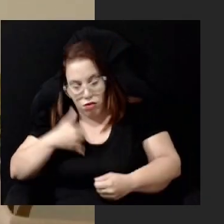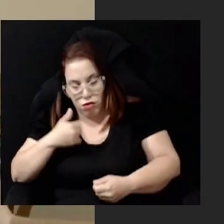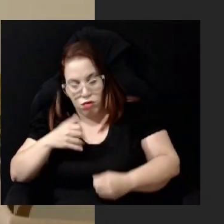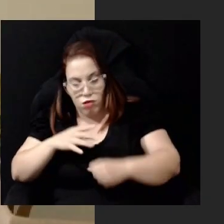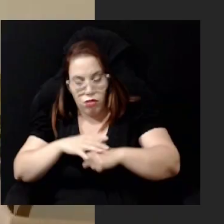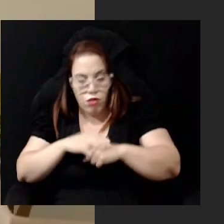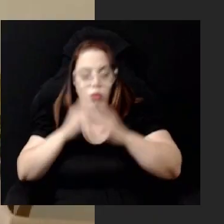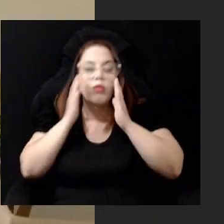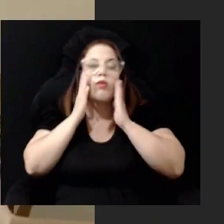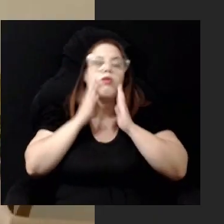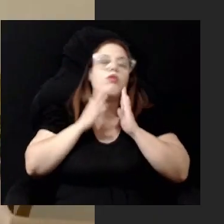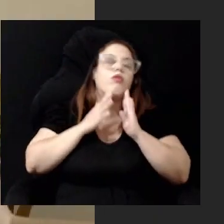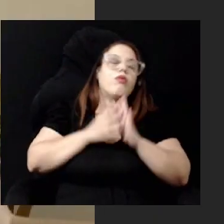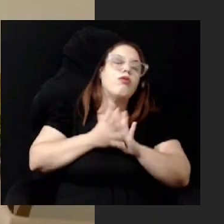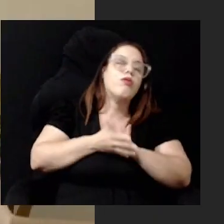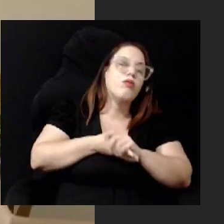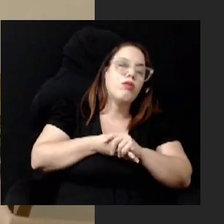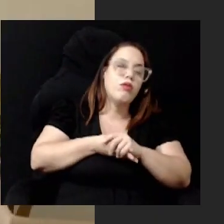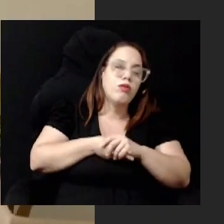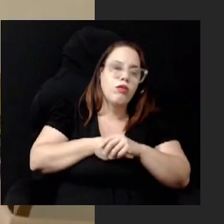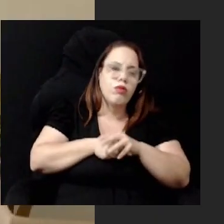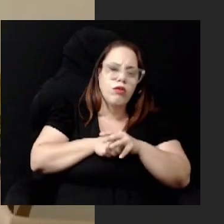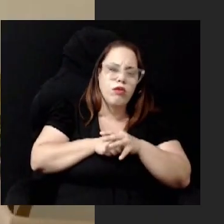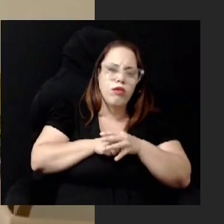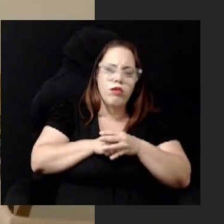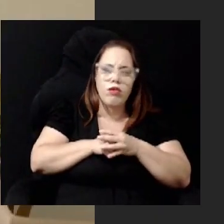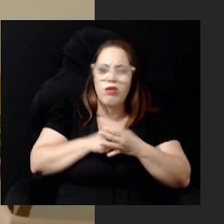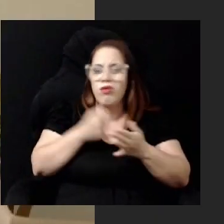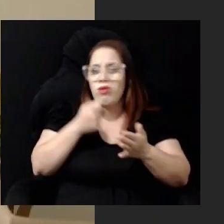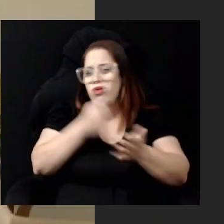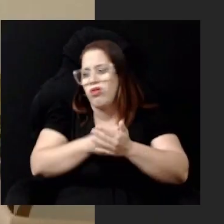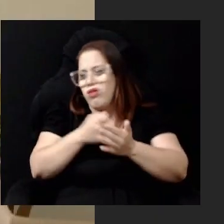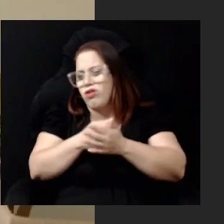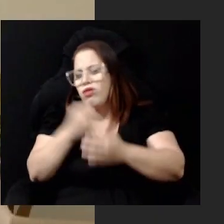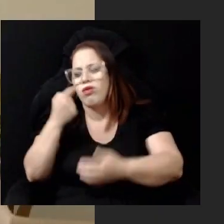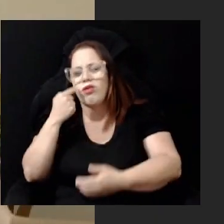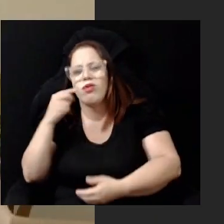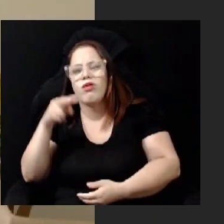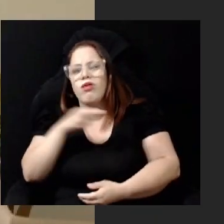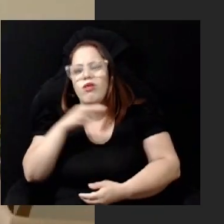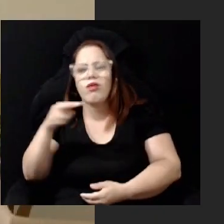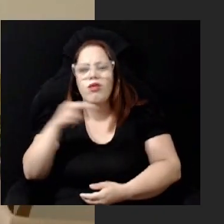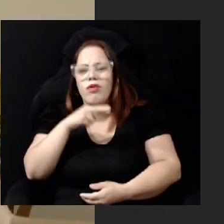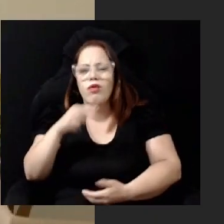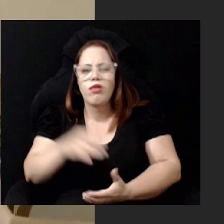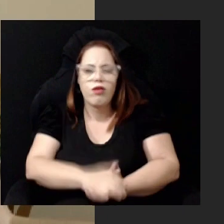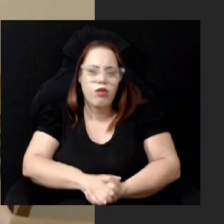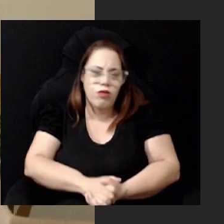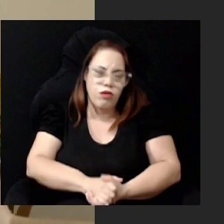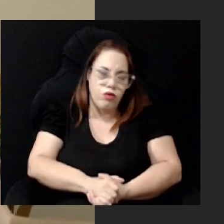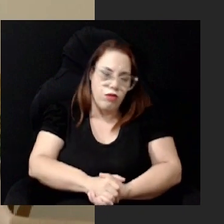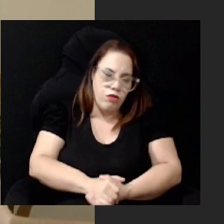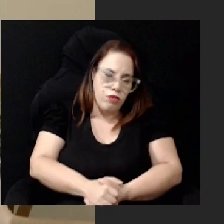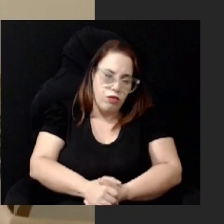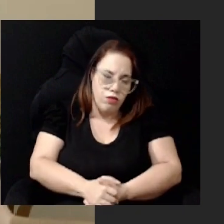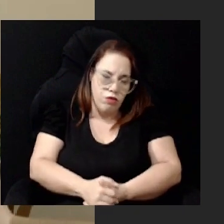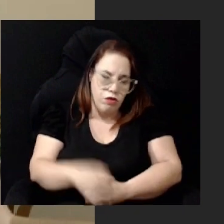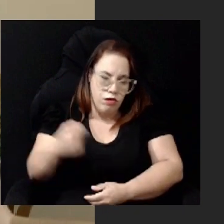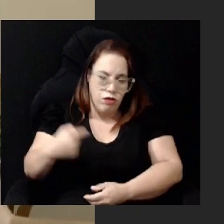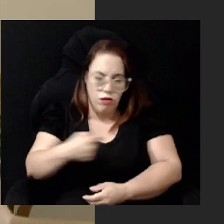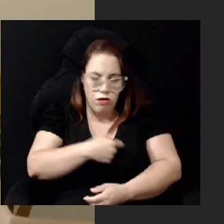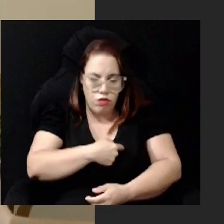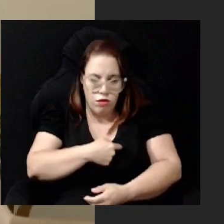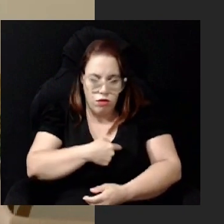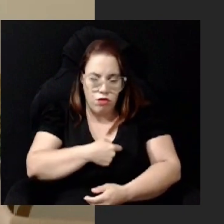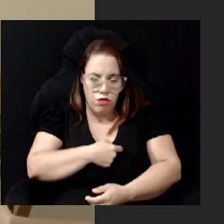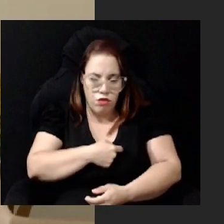doenças de pele, e isso a gente muitas vezes pega observando. Então, essa observação dos pais e a nossa observação